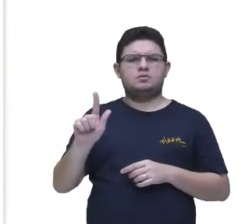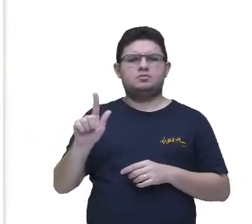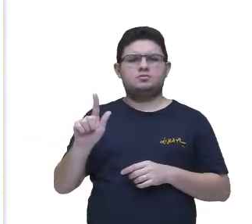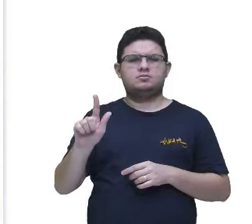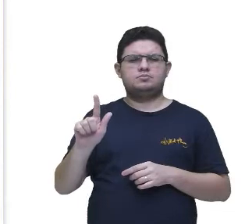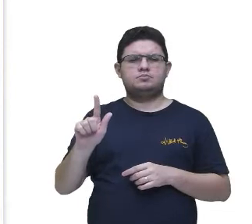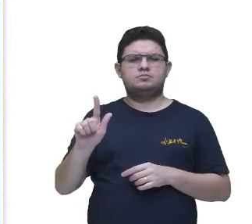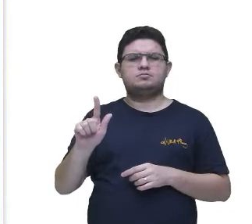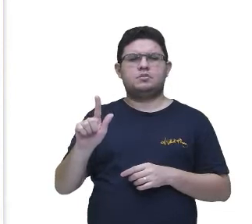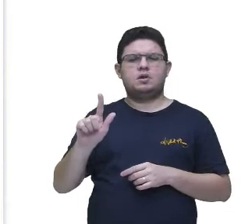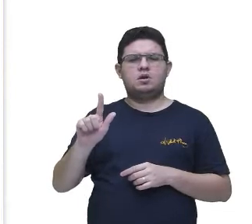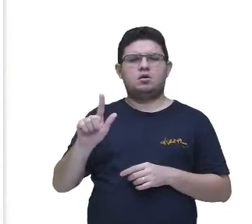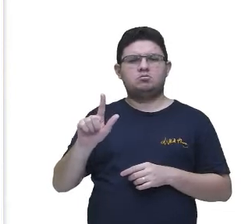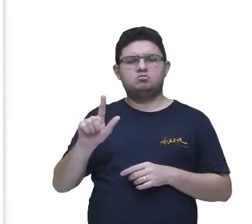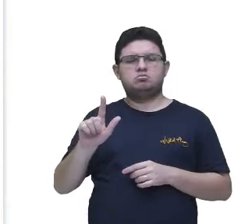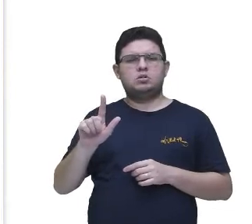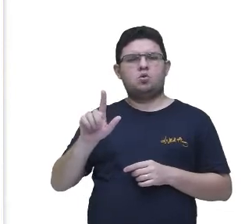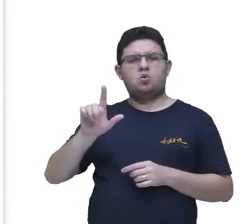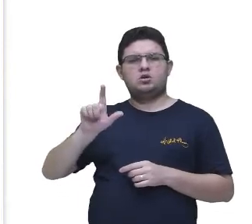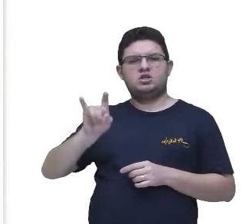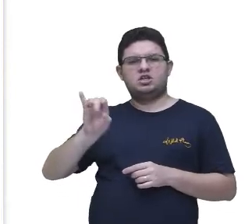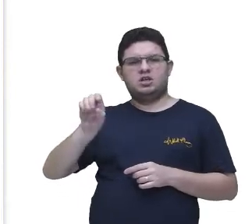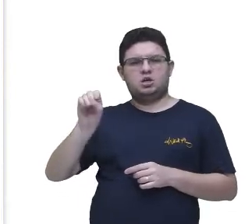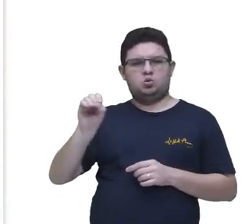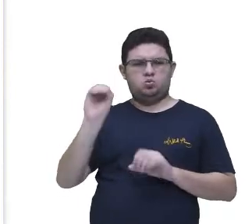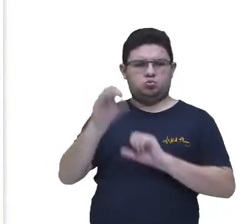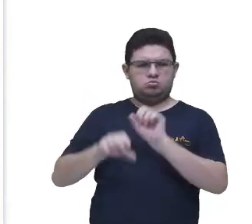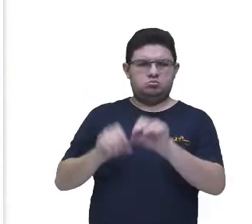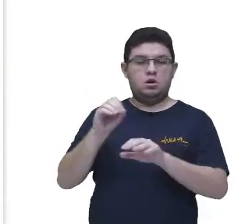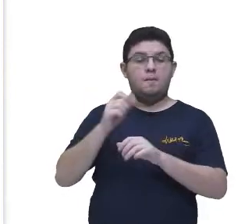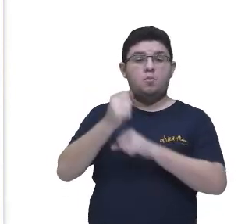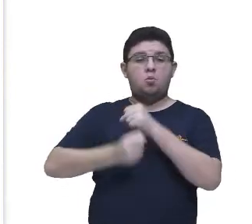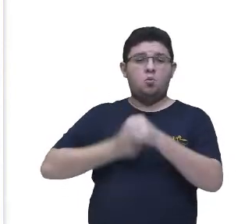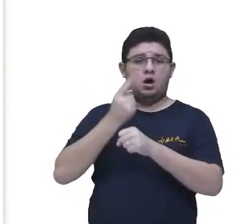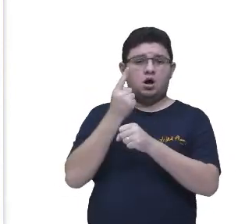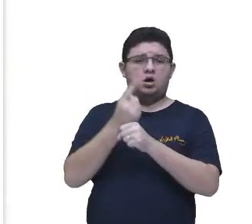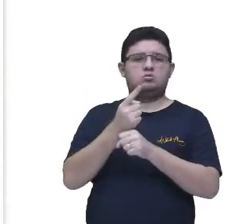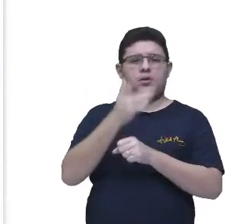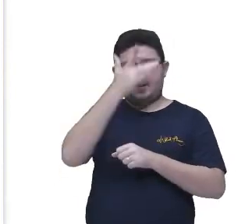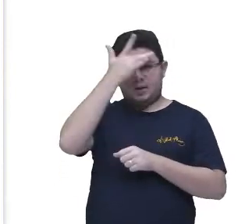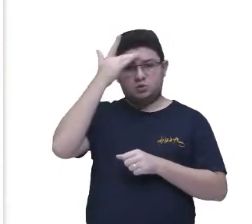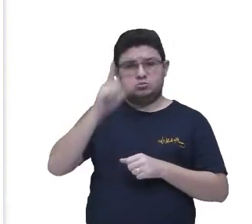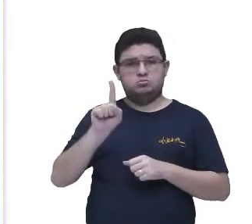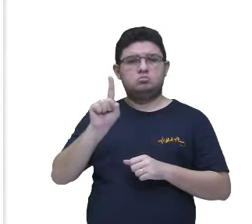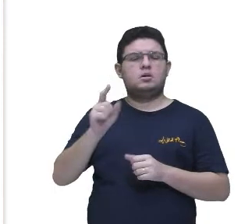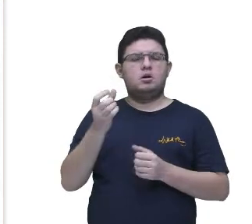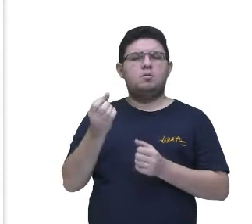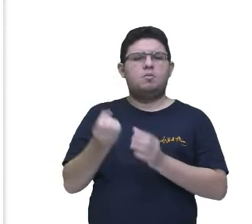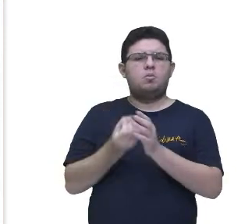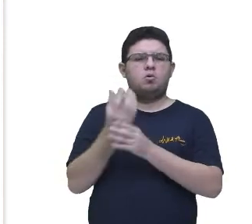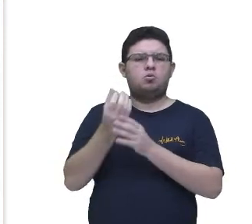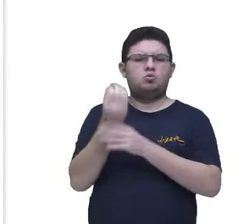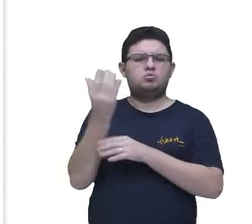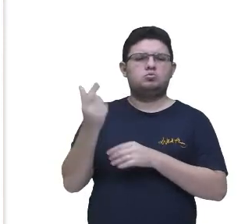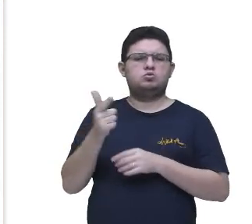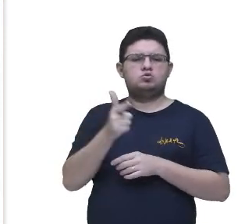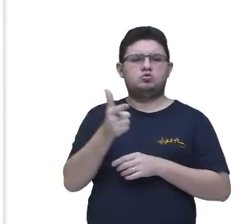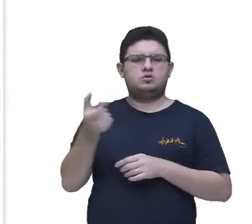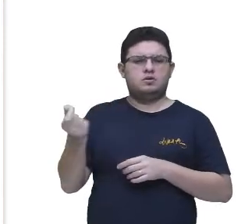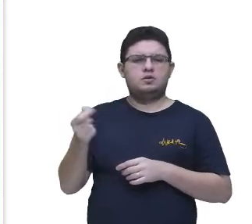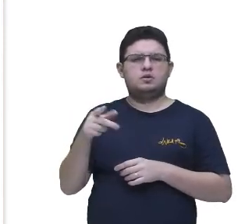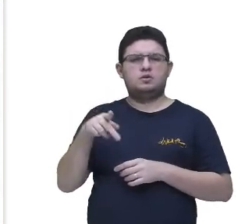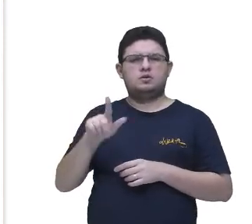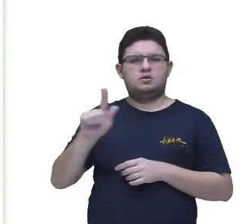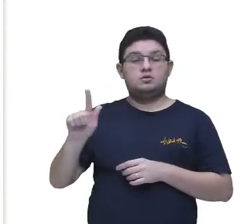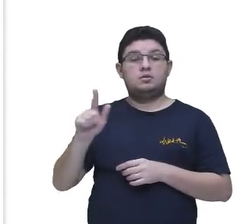por ano. Olha a quantidade de lixo que a gente produz. Não é só tu que produz 220, é toda a tua casa, cada um da tua casa